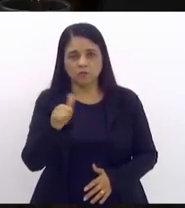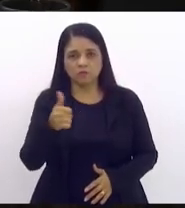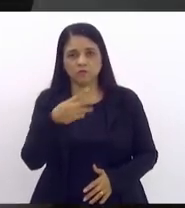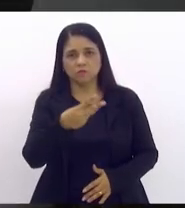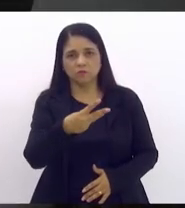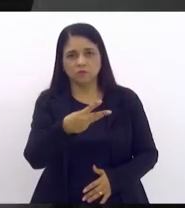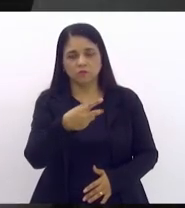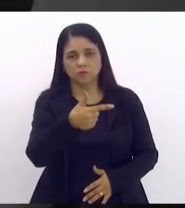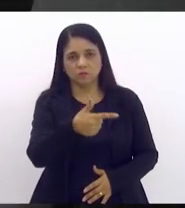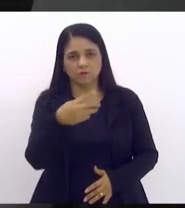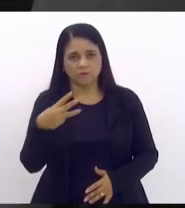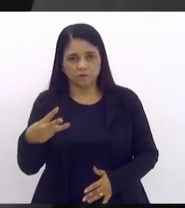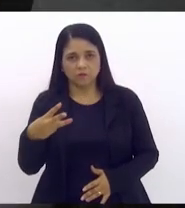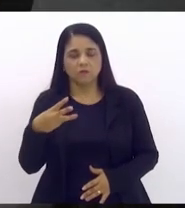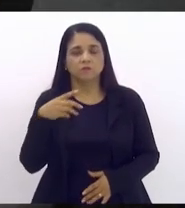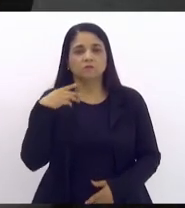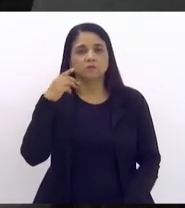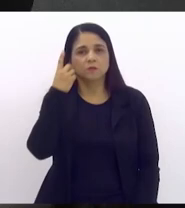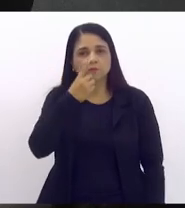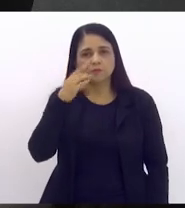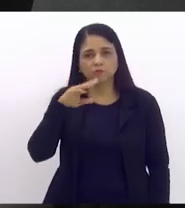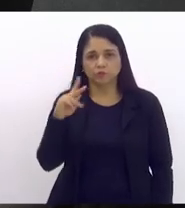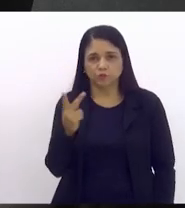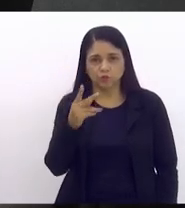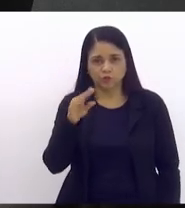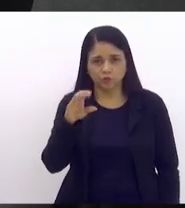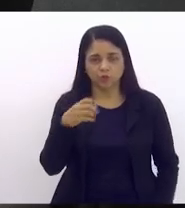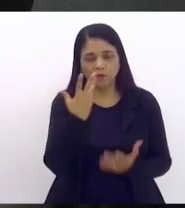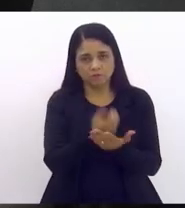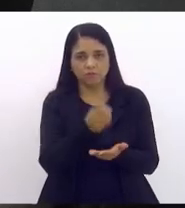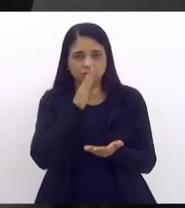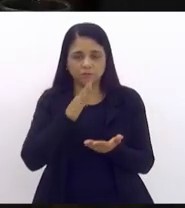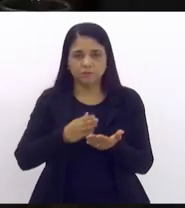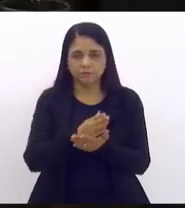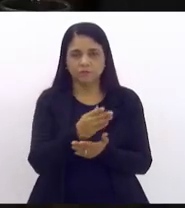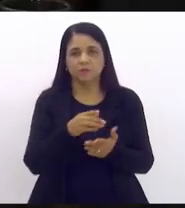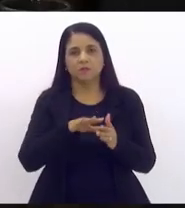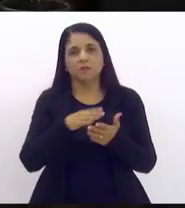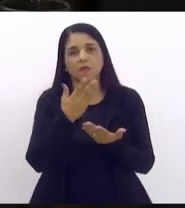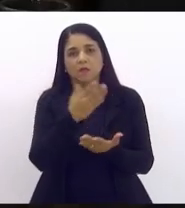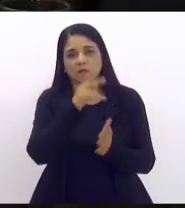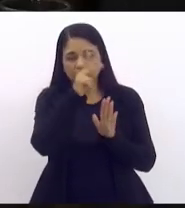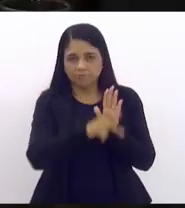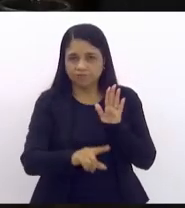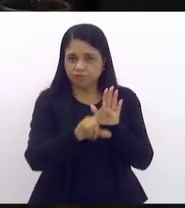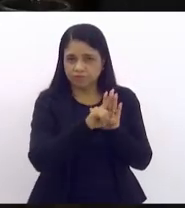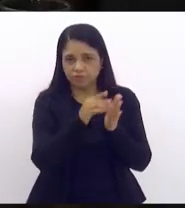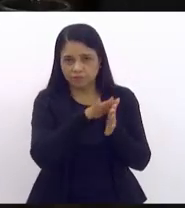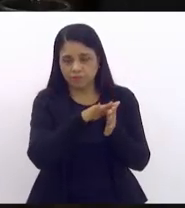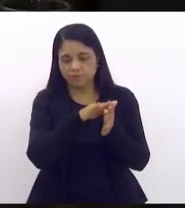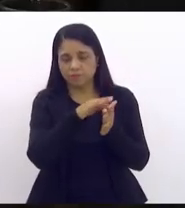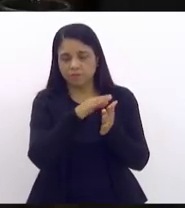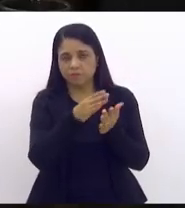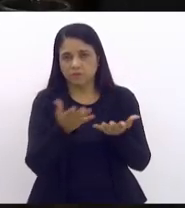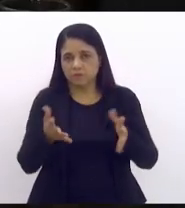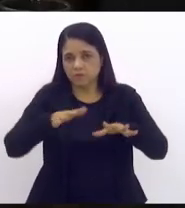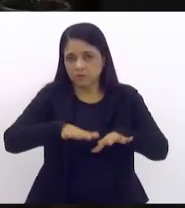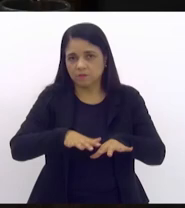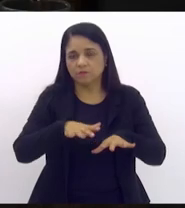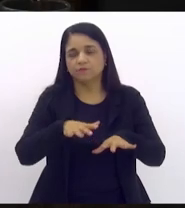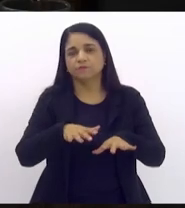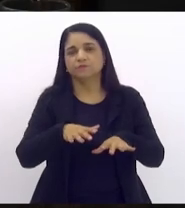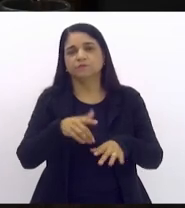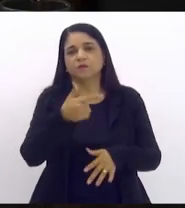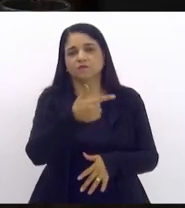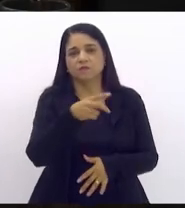do deputado Chico Machado, senhores que aprovam, permaneçam como estão, aprovado. Há sobre a mesa o requerimento de inclusão na ordem do dia do